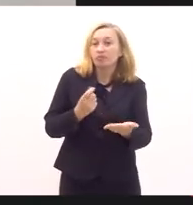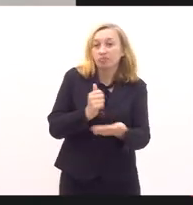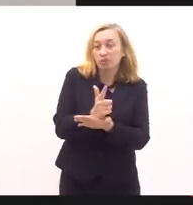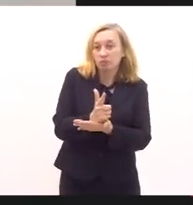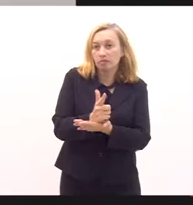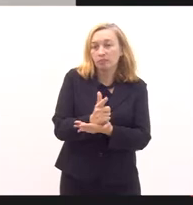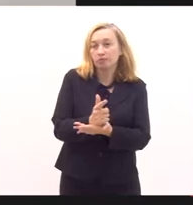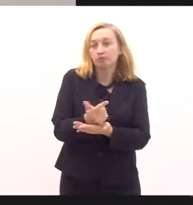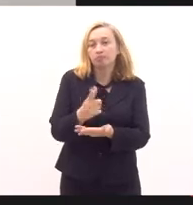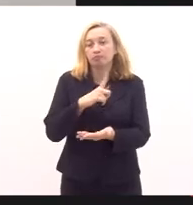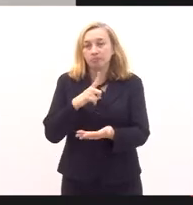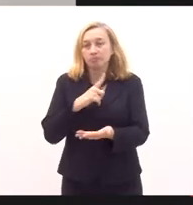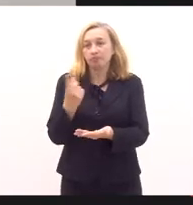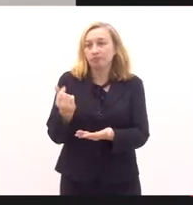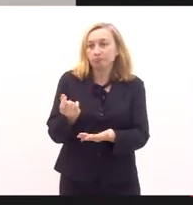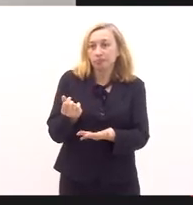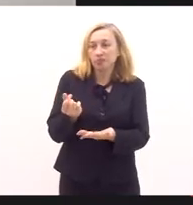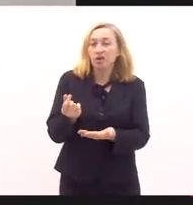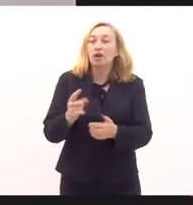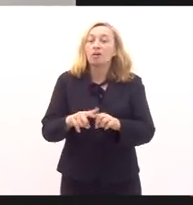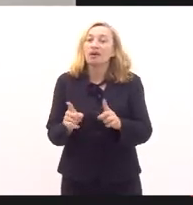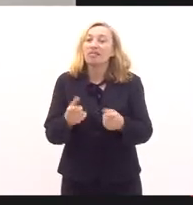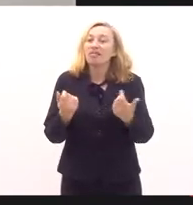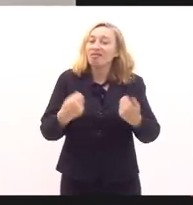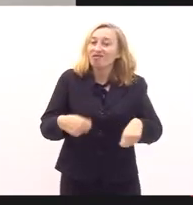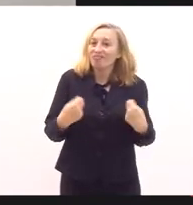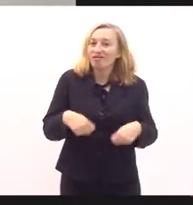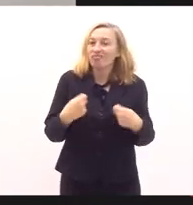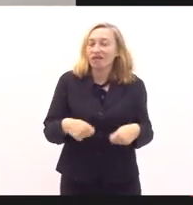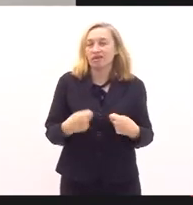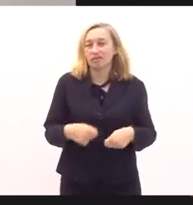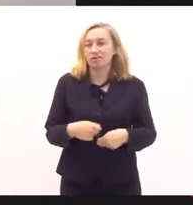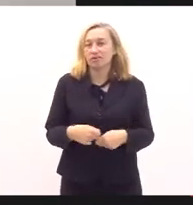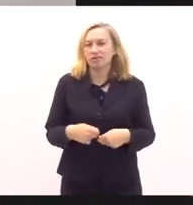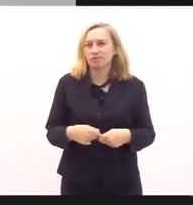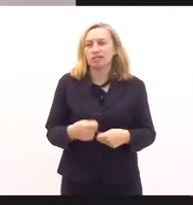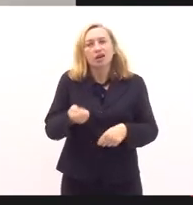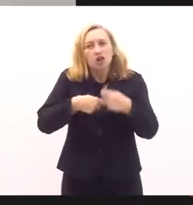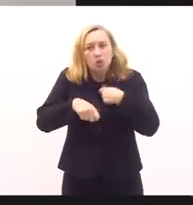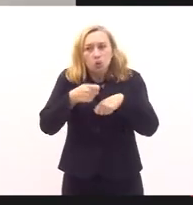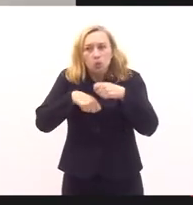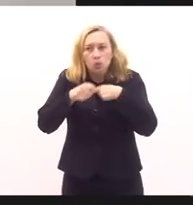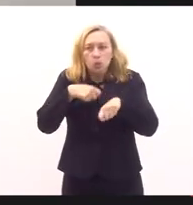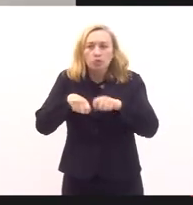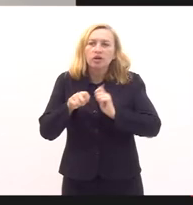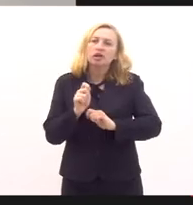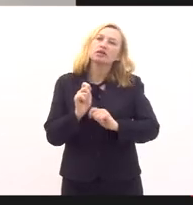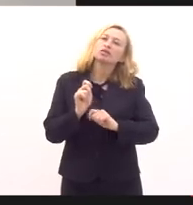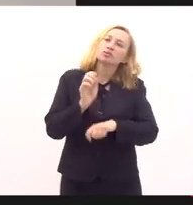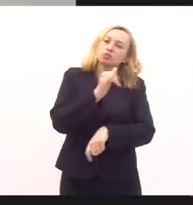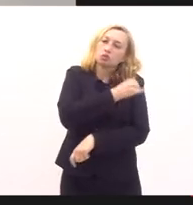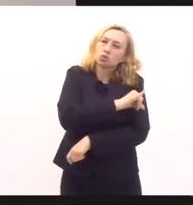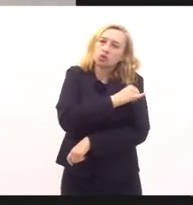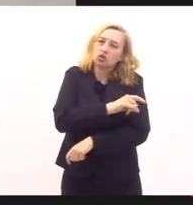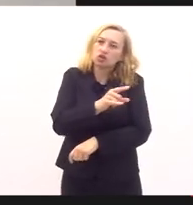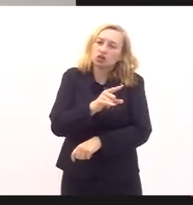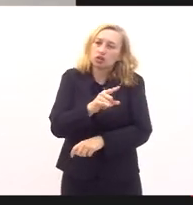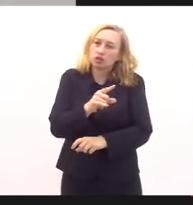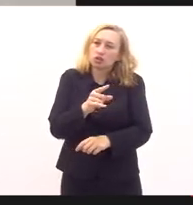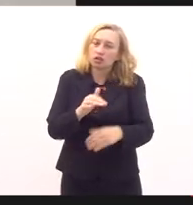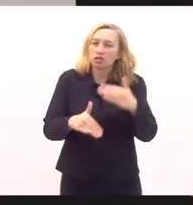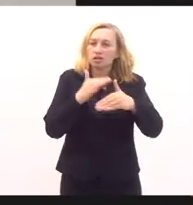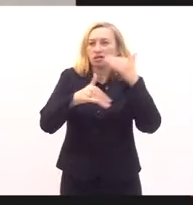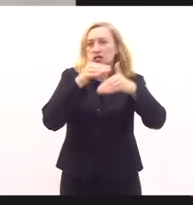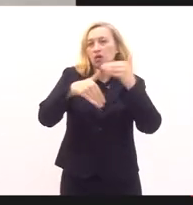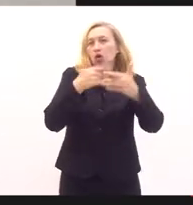Então, é necessário que a gente faça a economia do Rio de Janeiro girar.